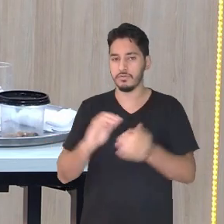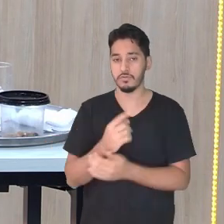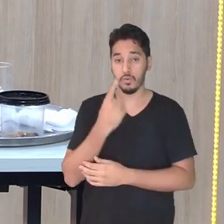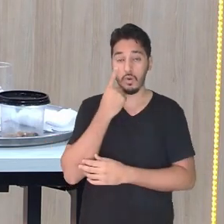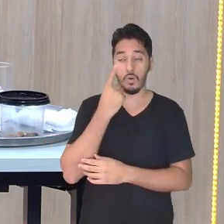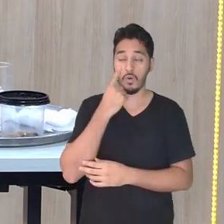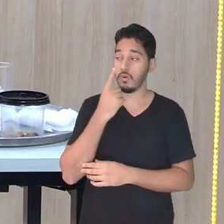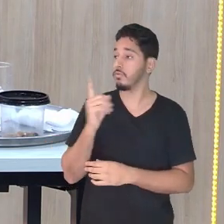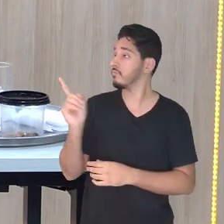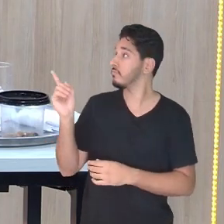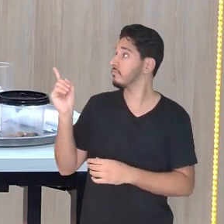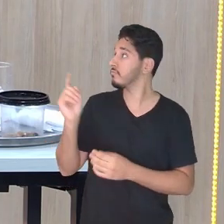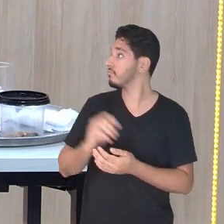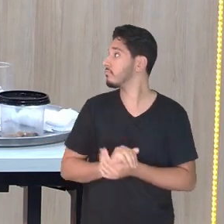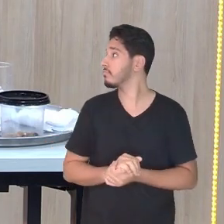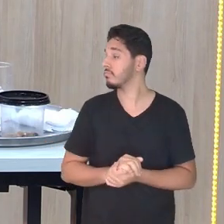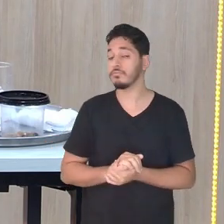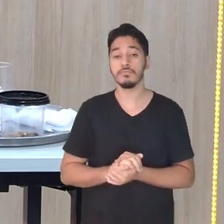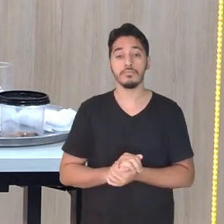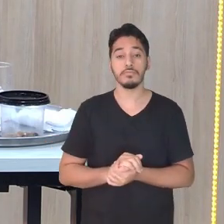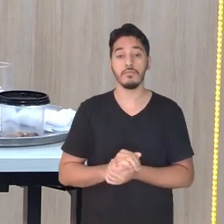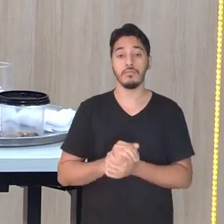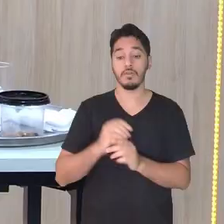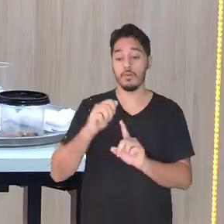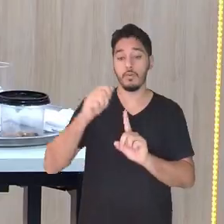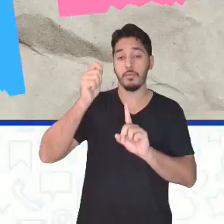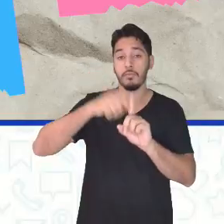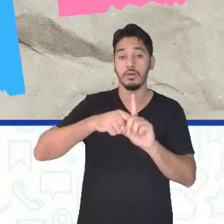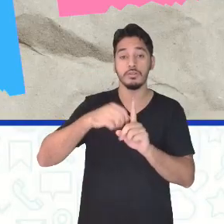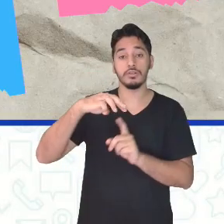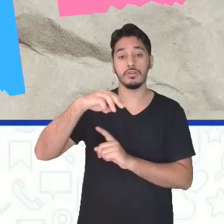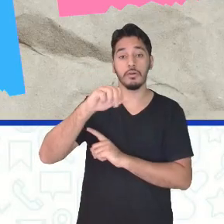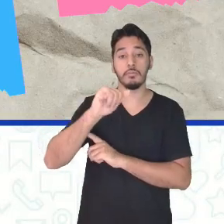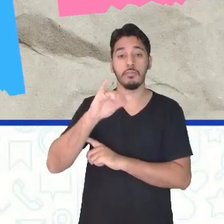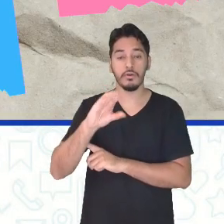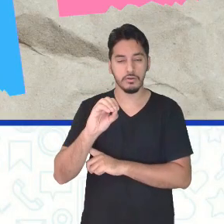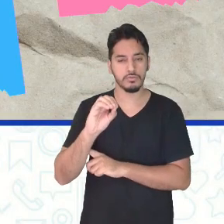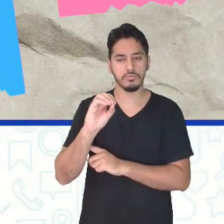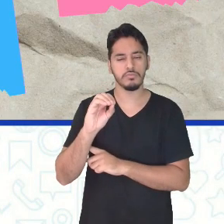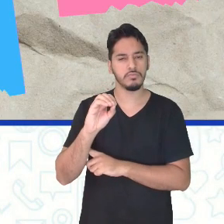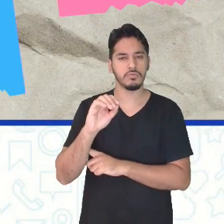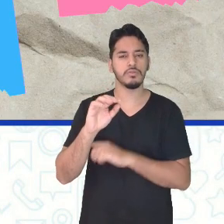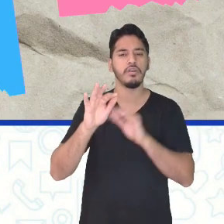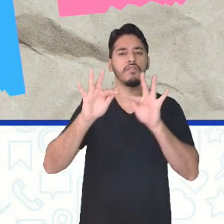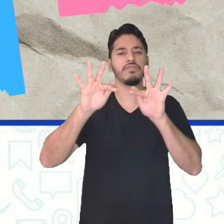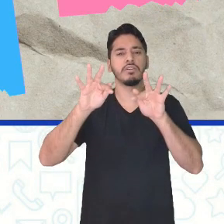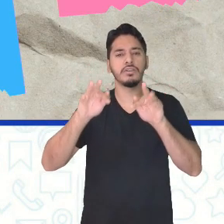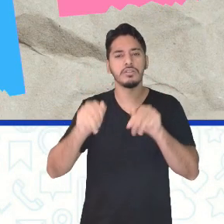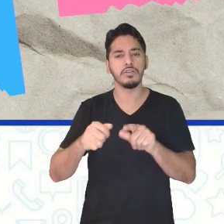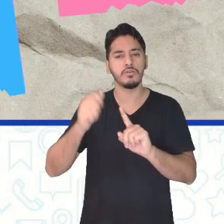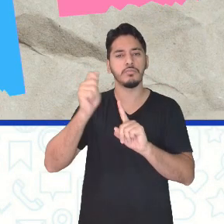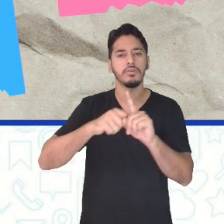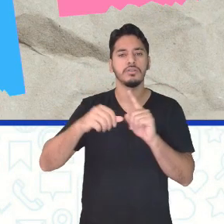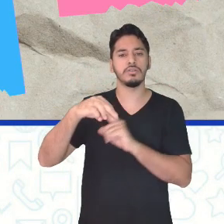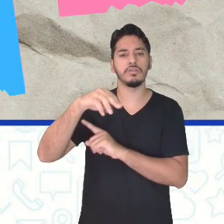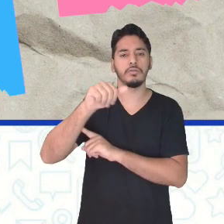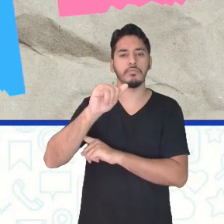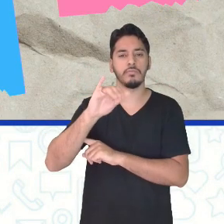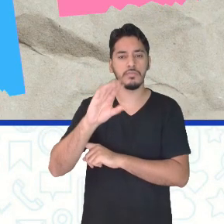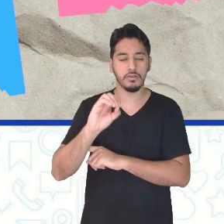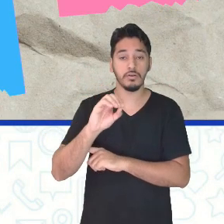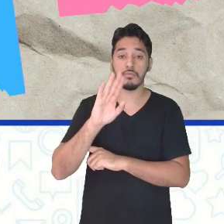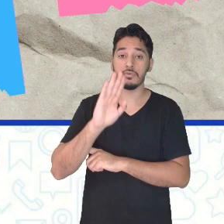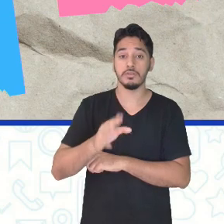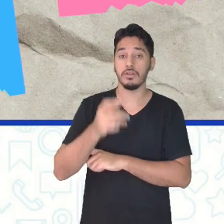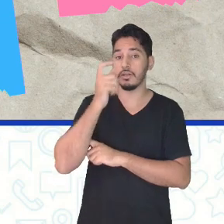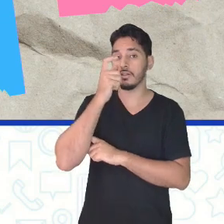falando aqui, olha, a respeito do mês de maio. Estamos finalizando o mês de maio, mas é bem interessante